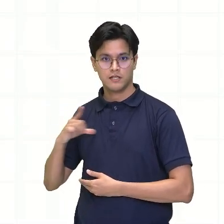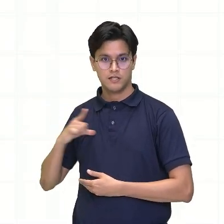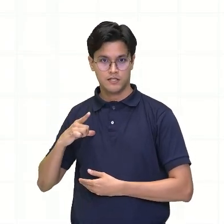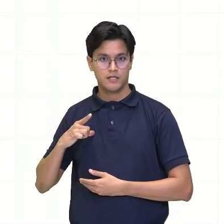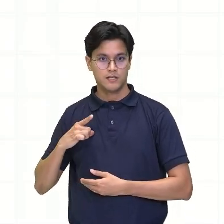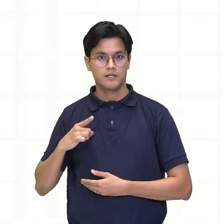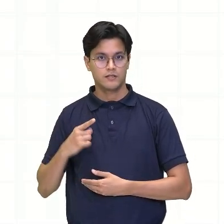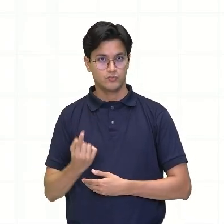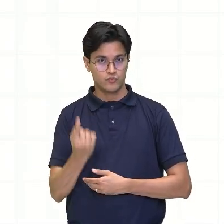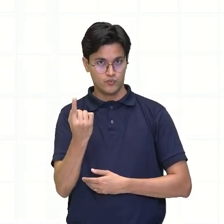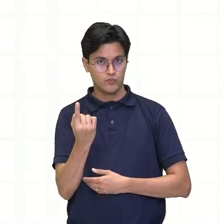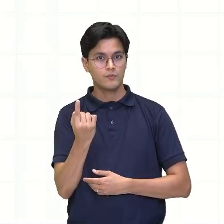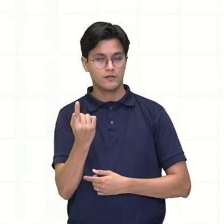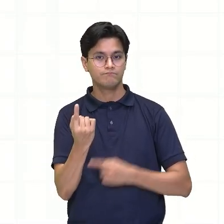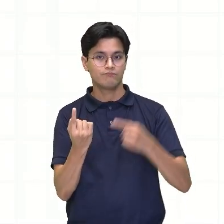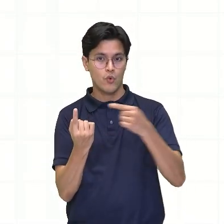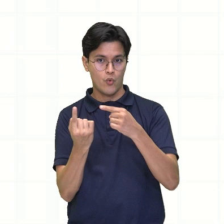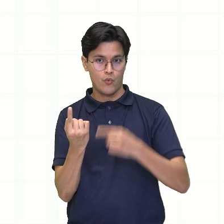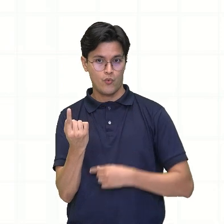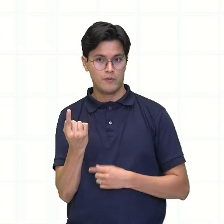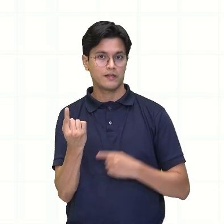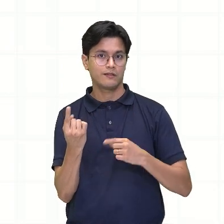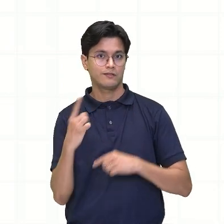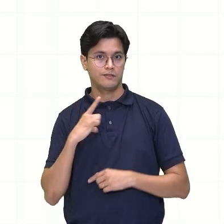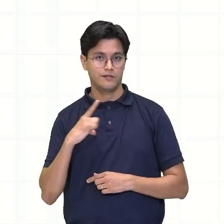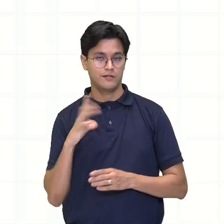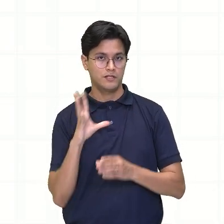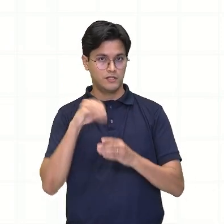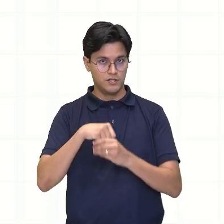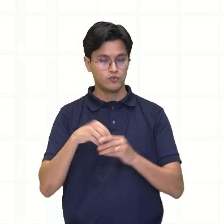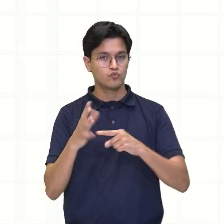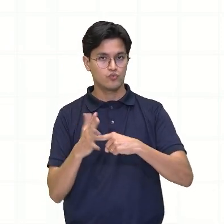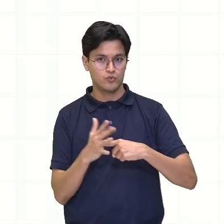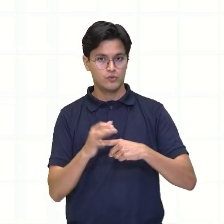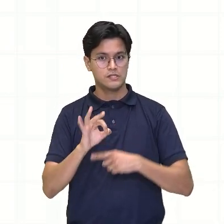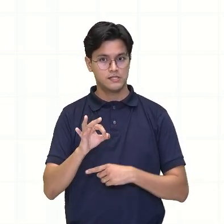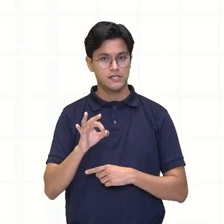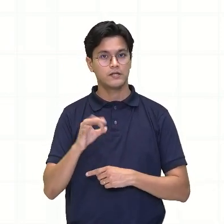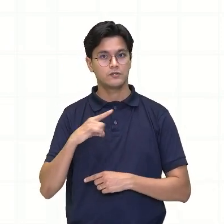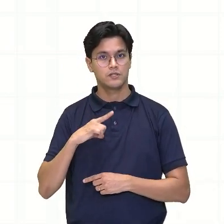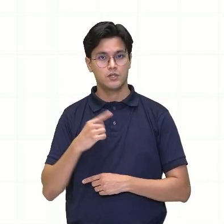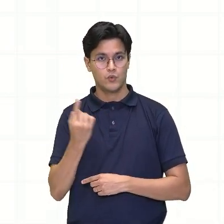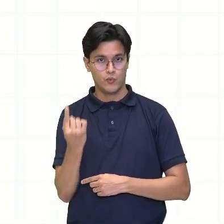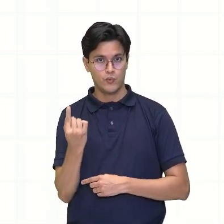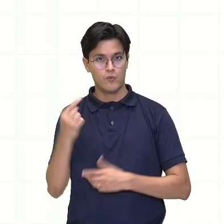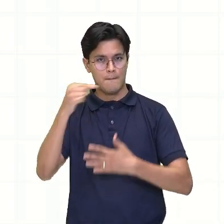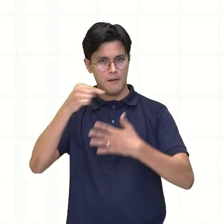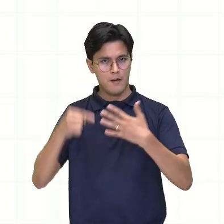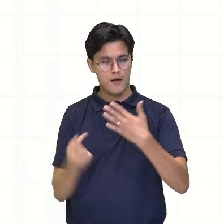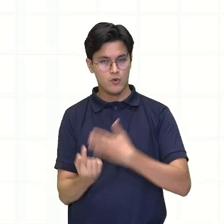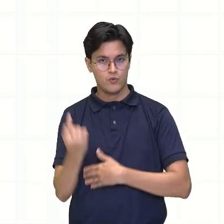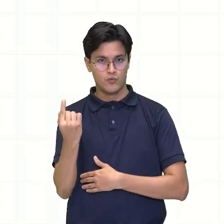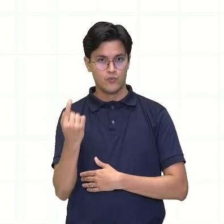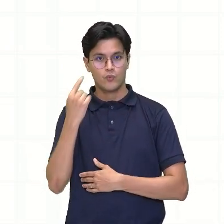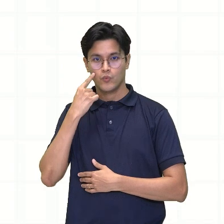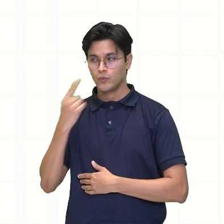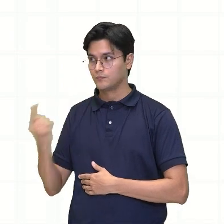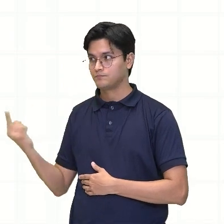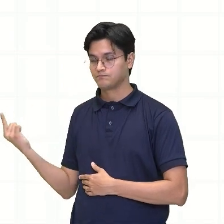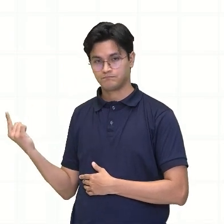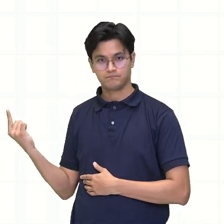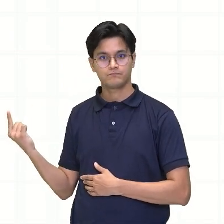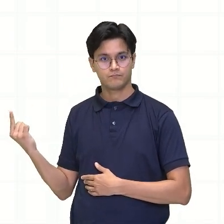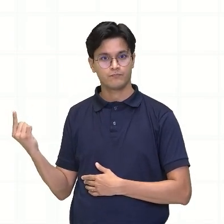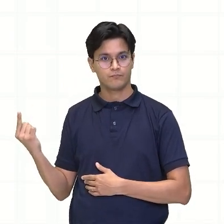uma unidade dentro desse motor, tá? Então, toda essa peça aqui é uma unidade, e esse motor pode